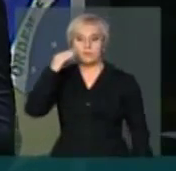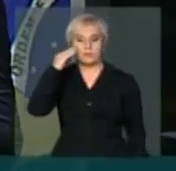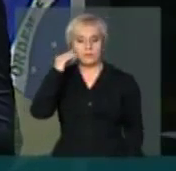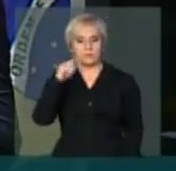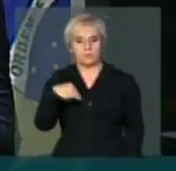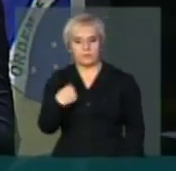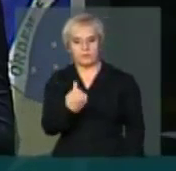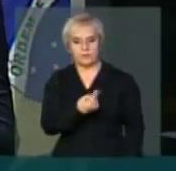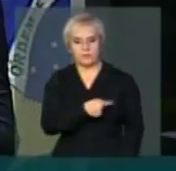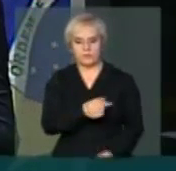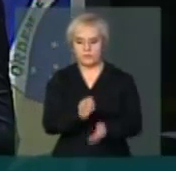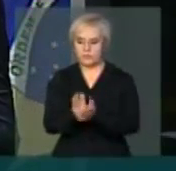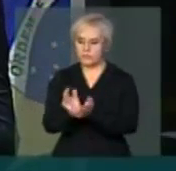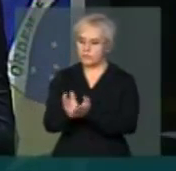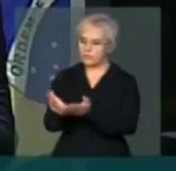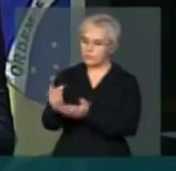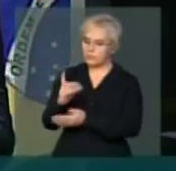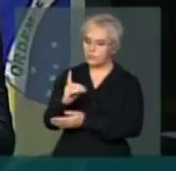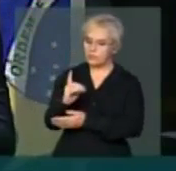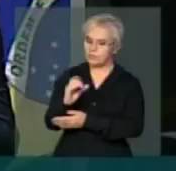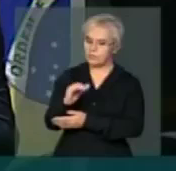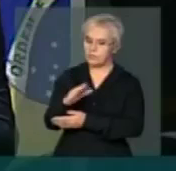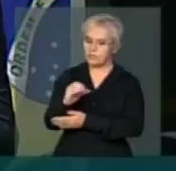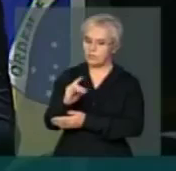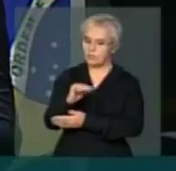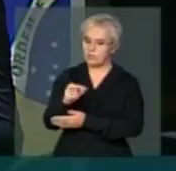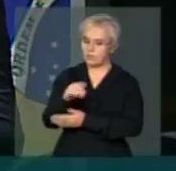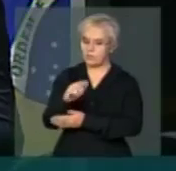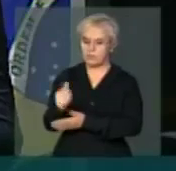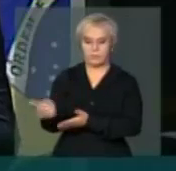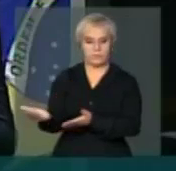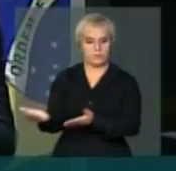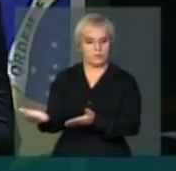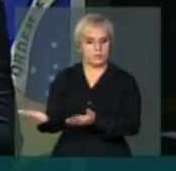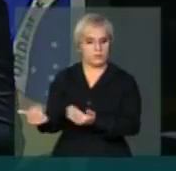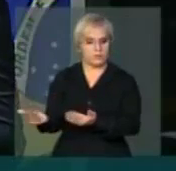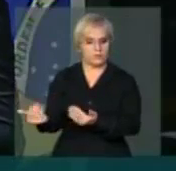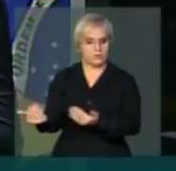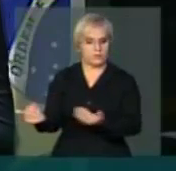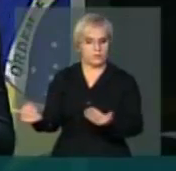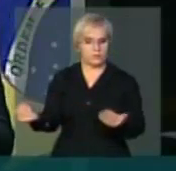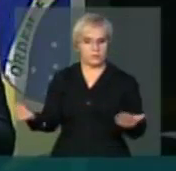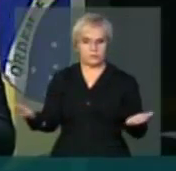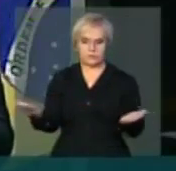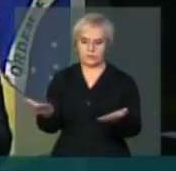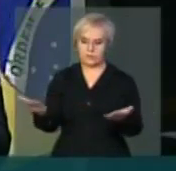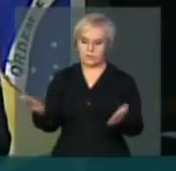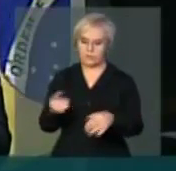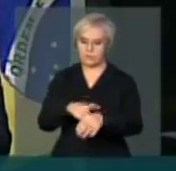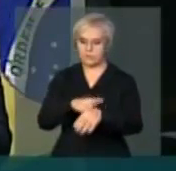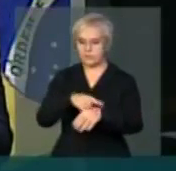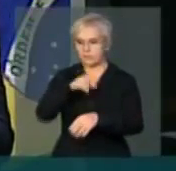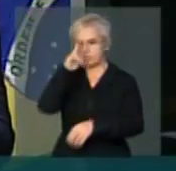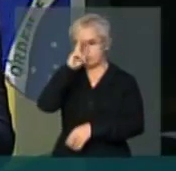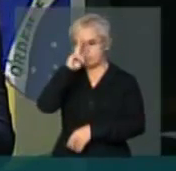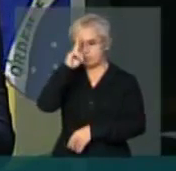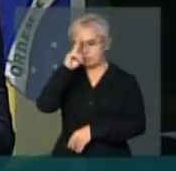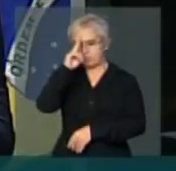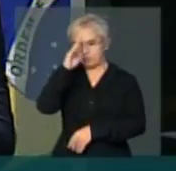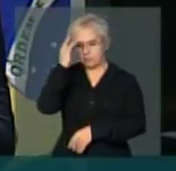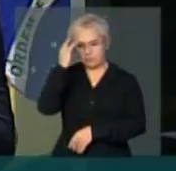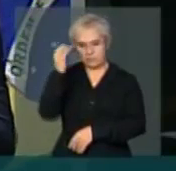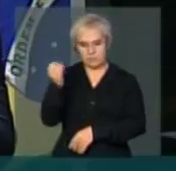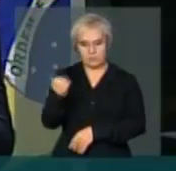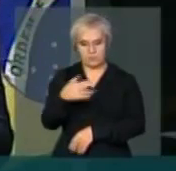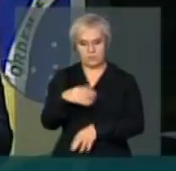ainda uma jovem democracia e não têm sido poucas as tentações autoritárias neste trecho da nossa história contemporânea. Teses